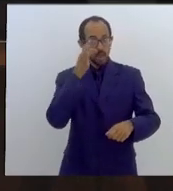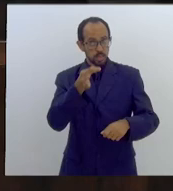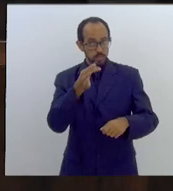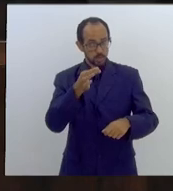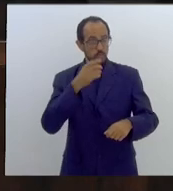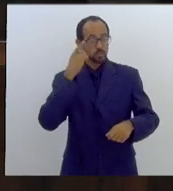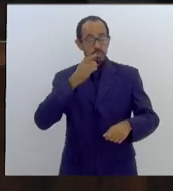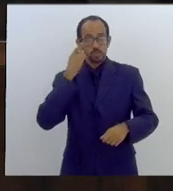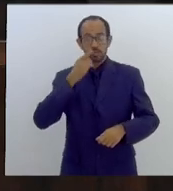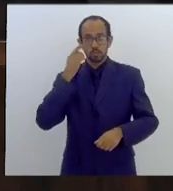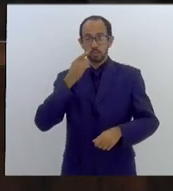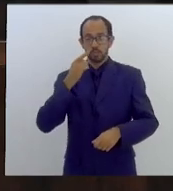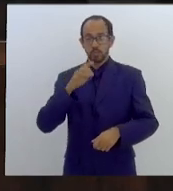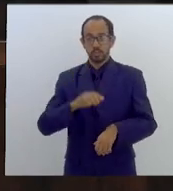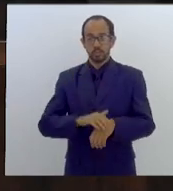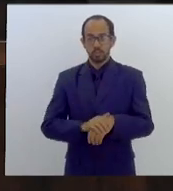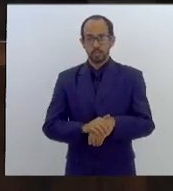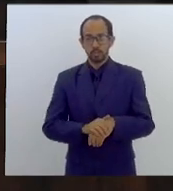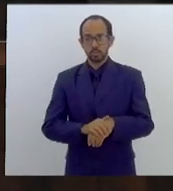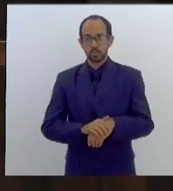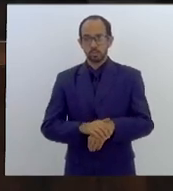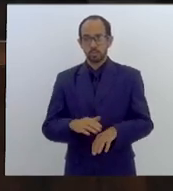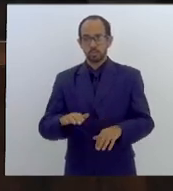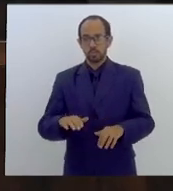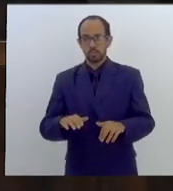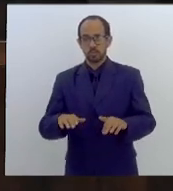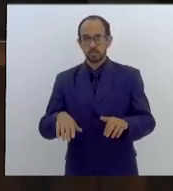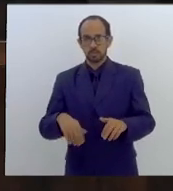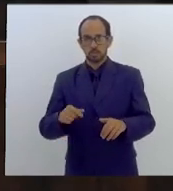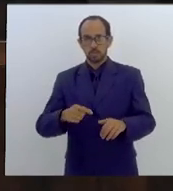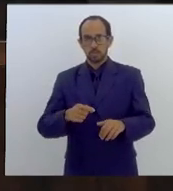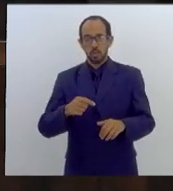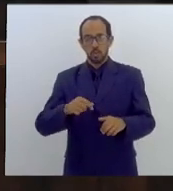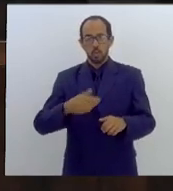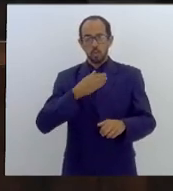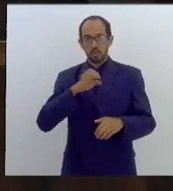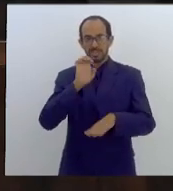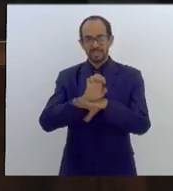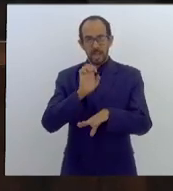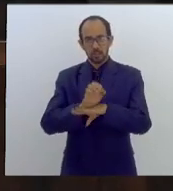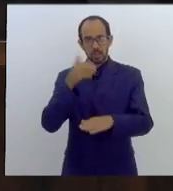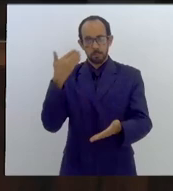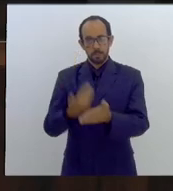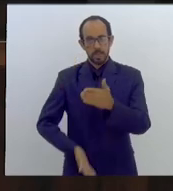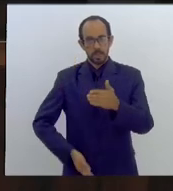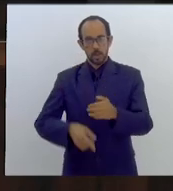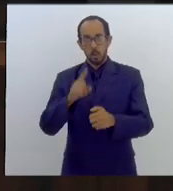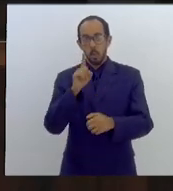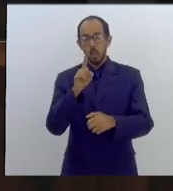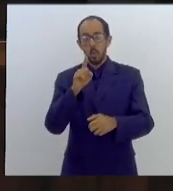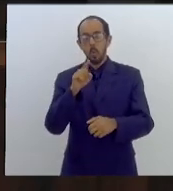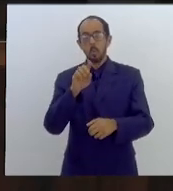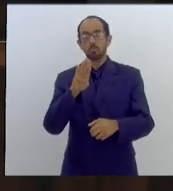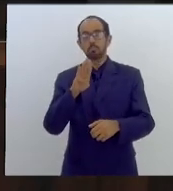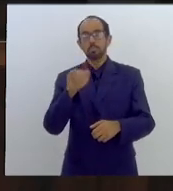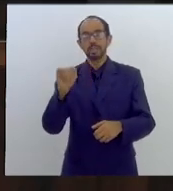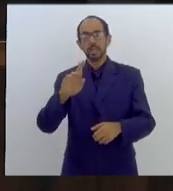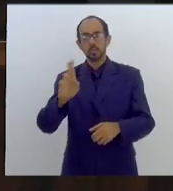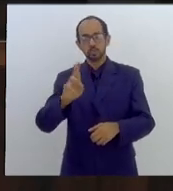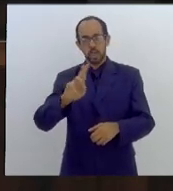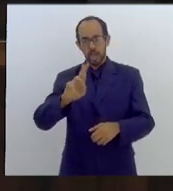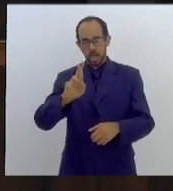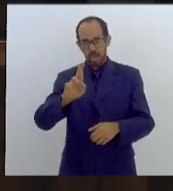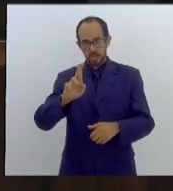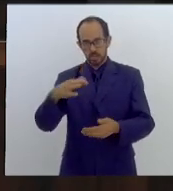dos deputados que o estado está perdendo 1 bilhão de reais por mês de arrecadação.